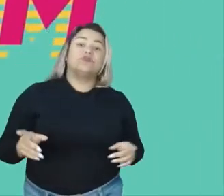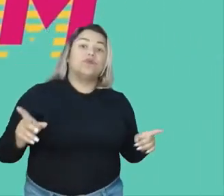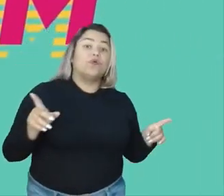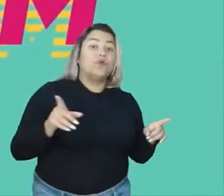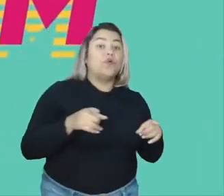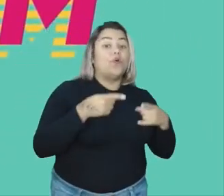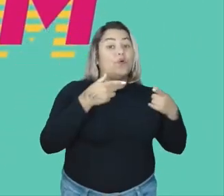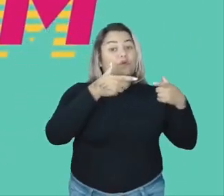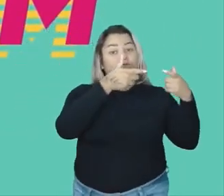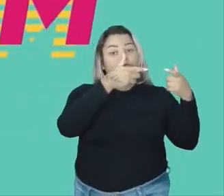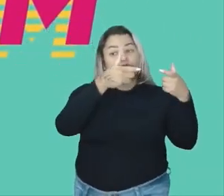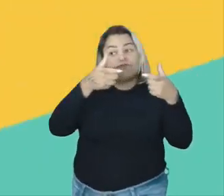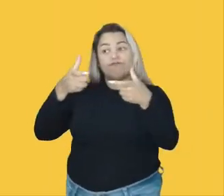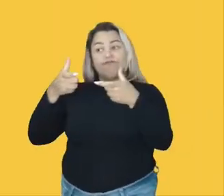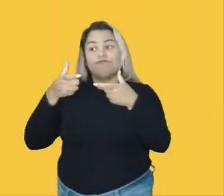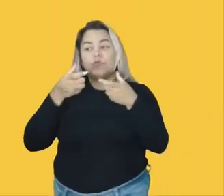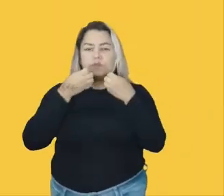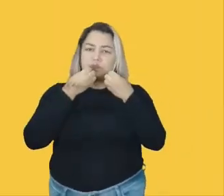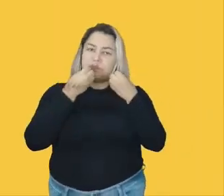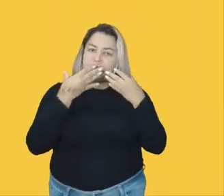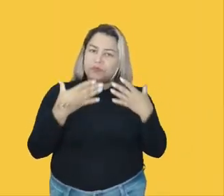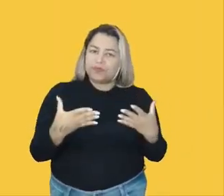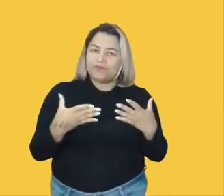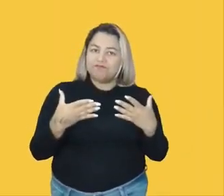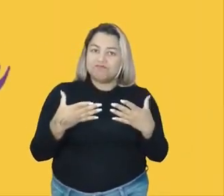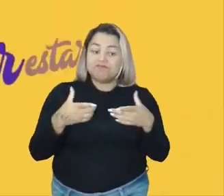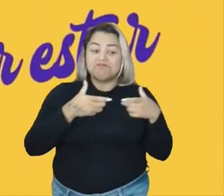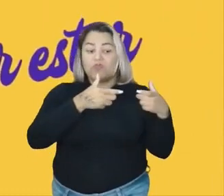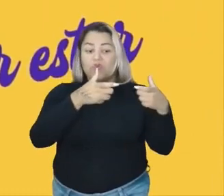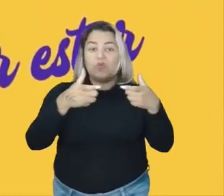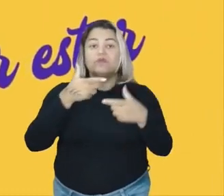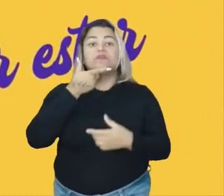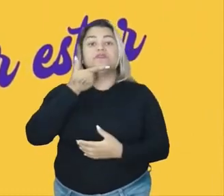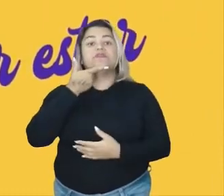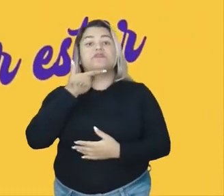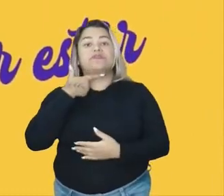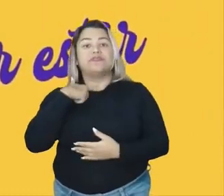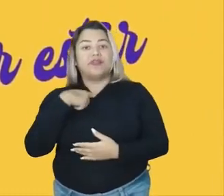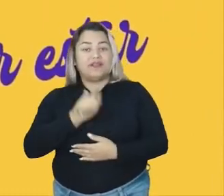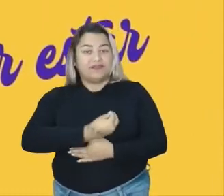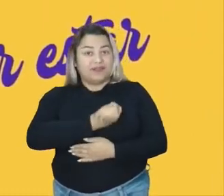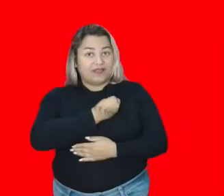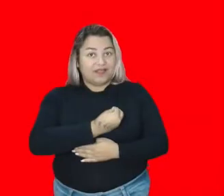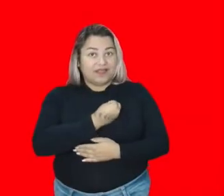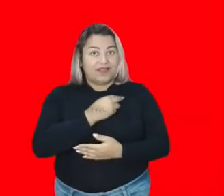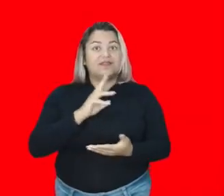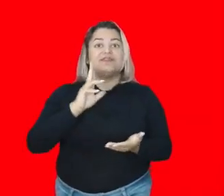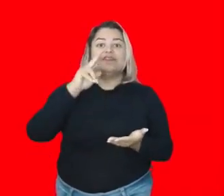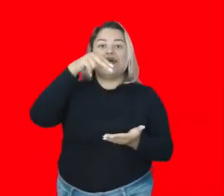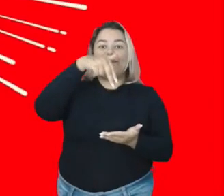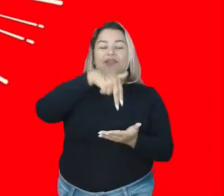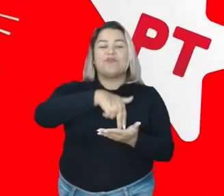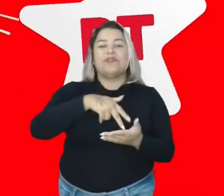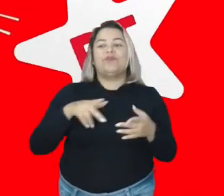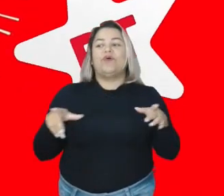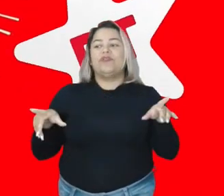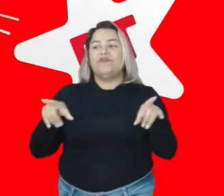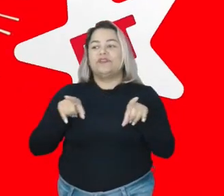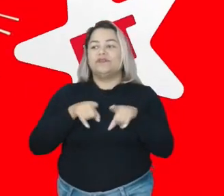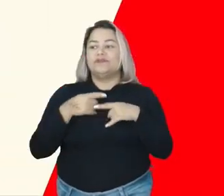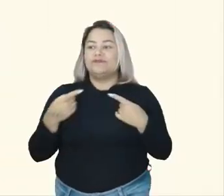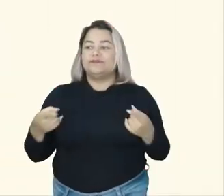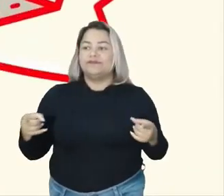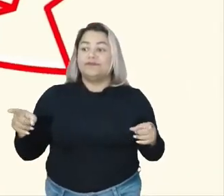lugar que é bom pra mim, é onde eu quiser estar. A estrela ainda